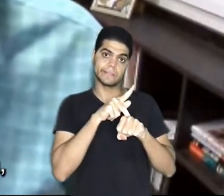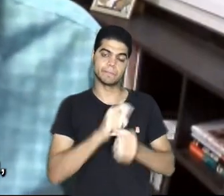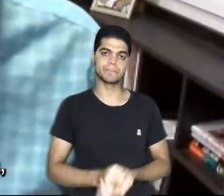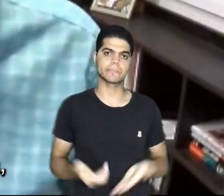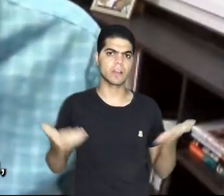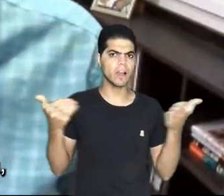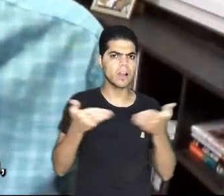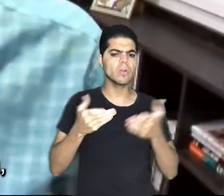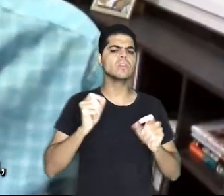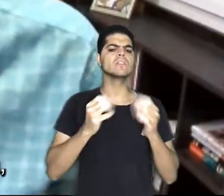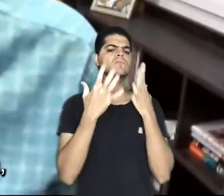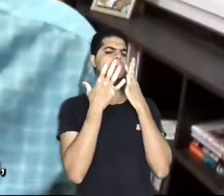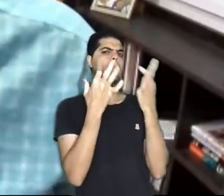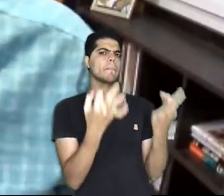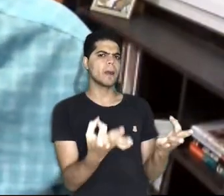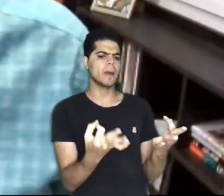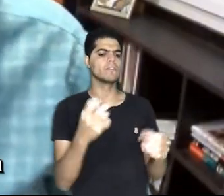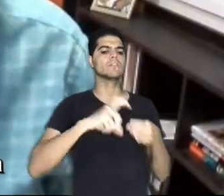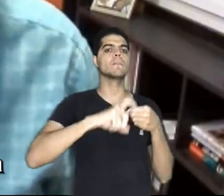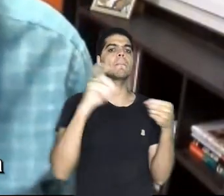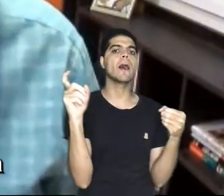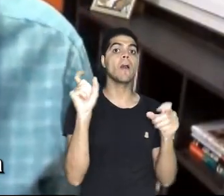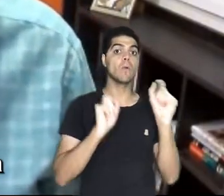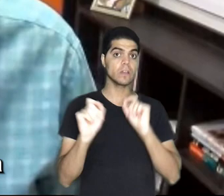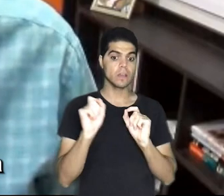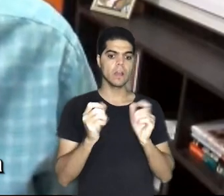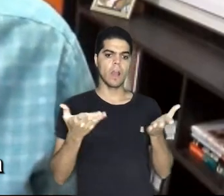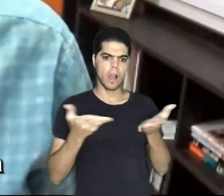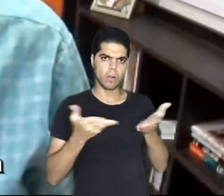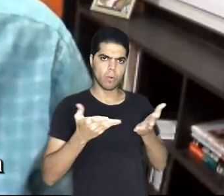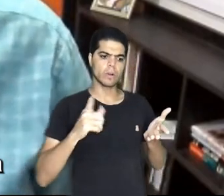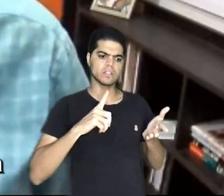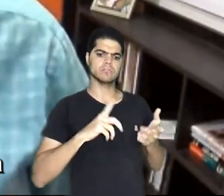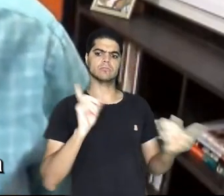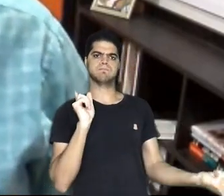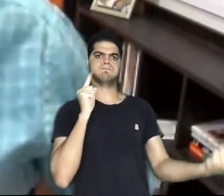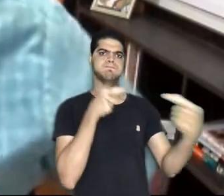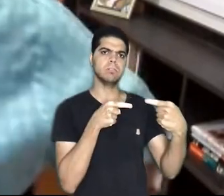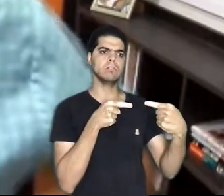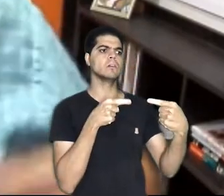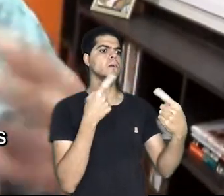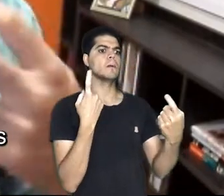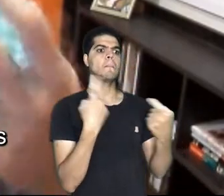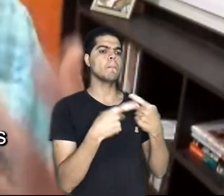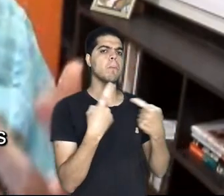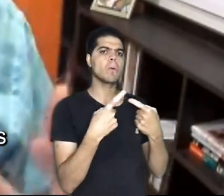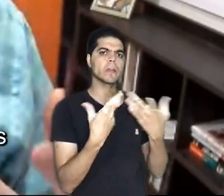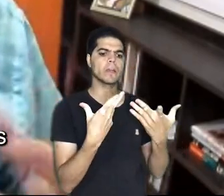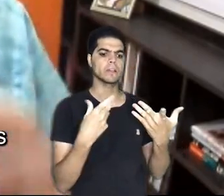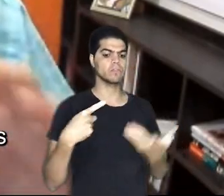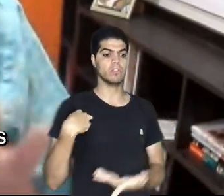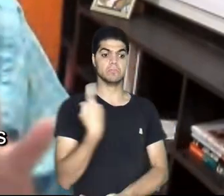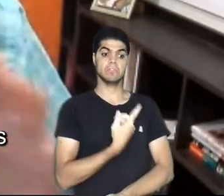agora, essa visão da independência, ela vem sendo frontalmente confrontada por uma